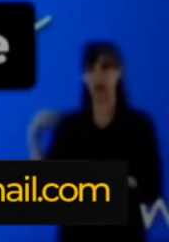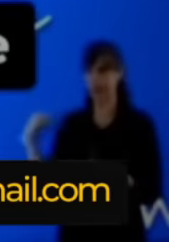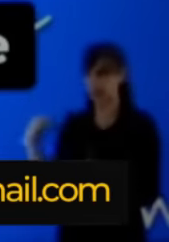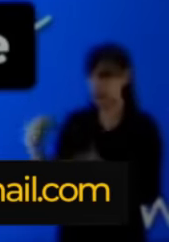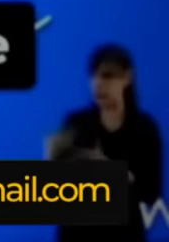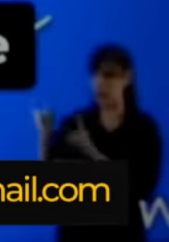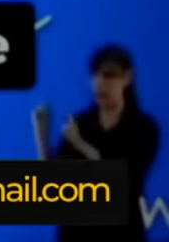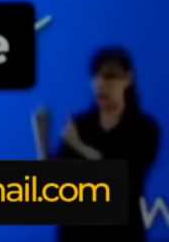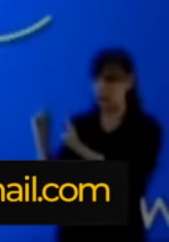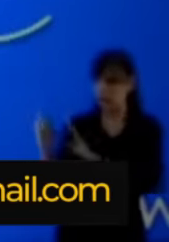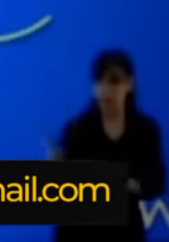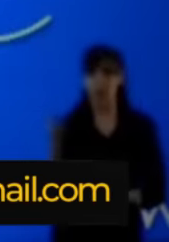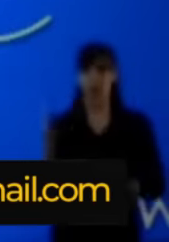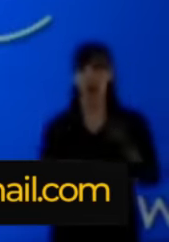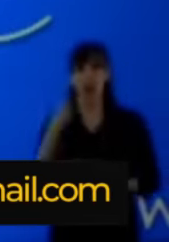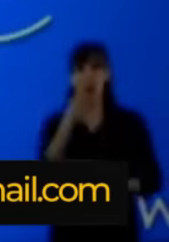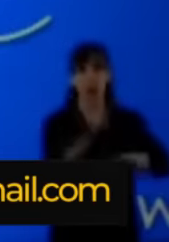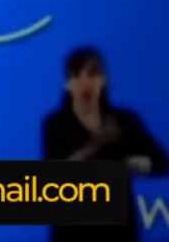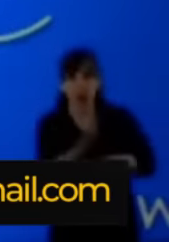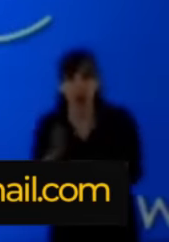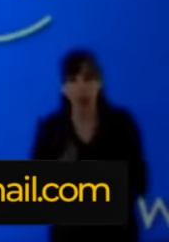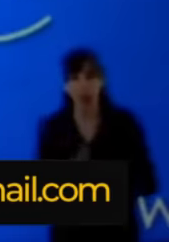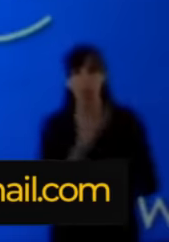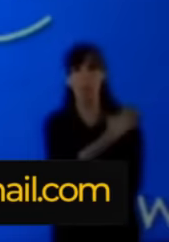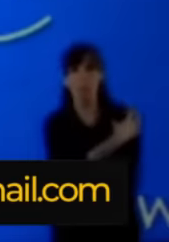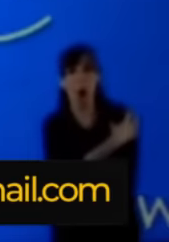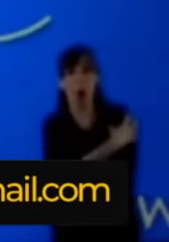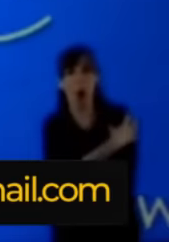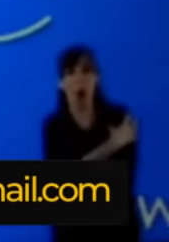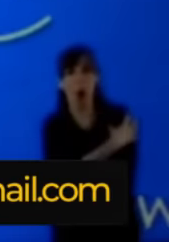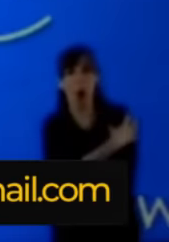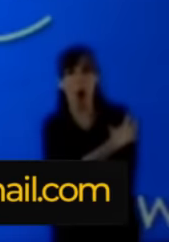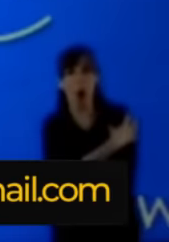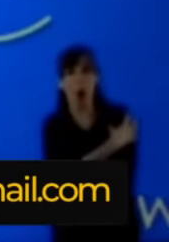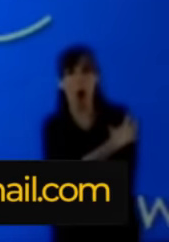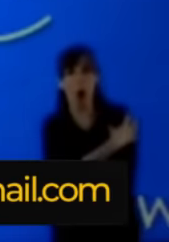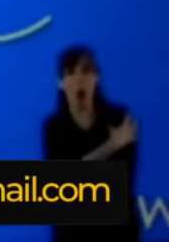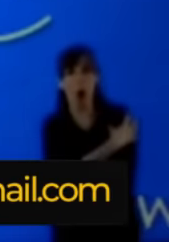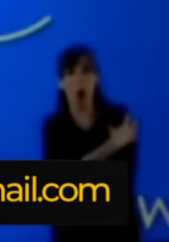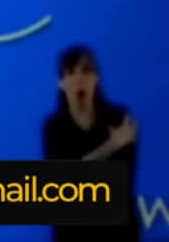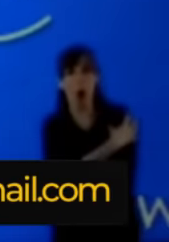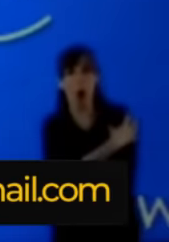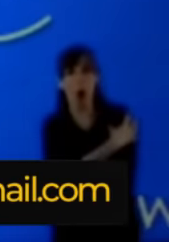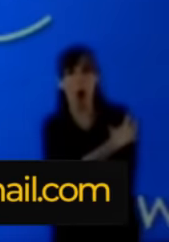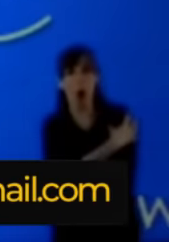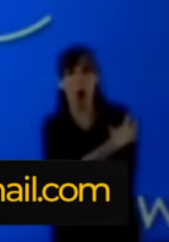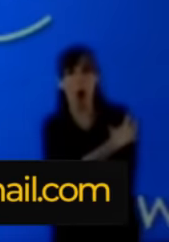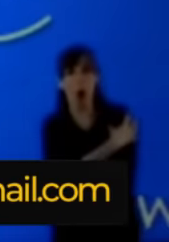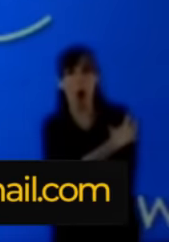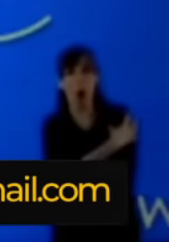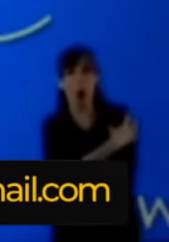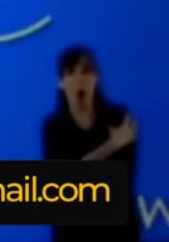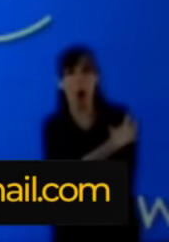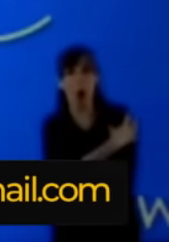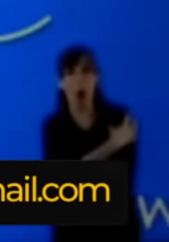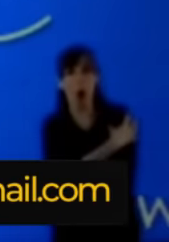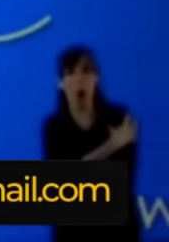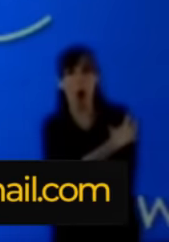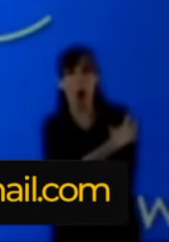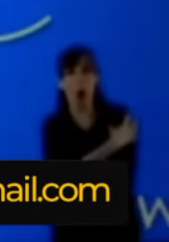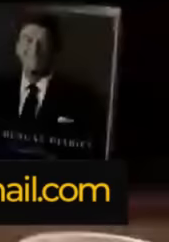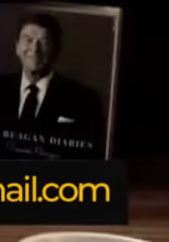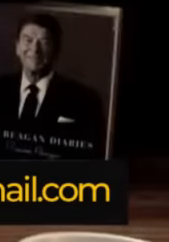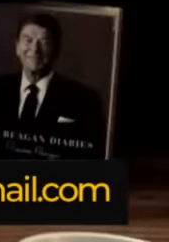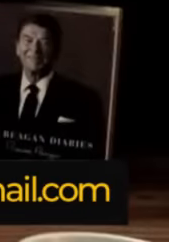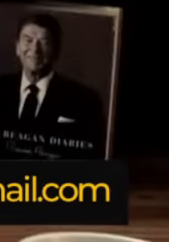cidadão, começa a pobreza sistemática até cair para a posição 140. Pessoal, olha o que, que o Milei está dizendo